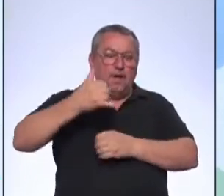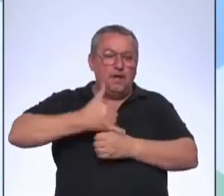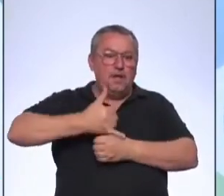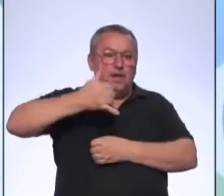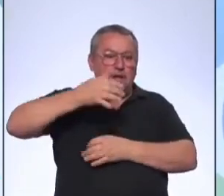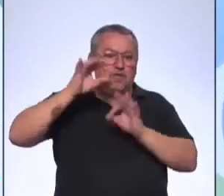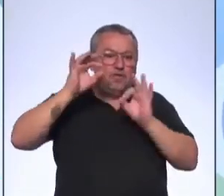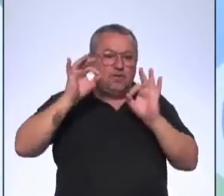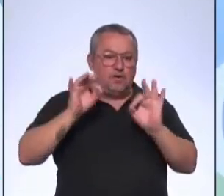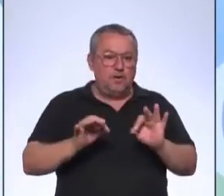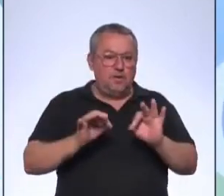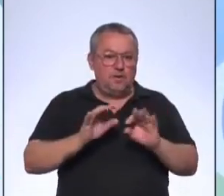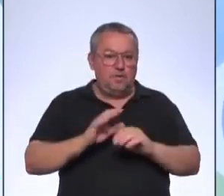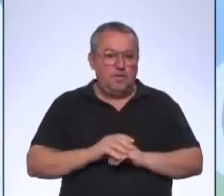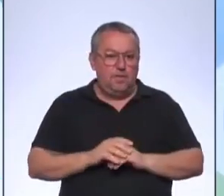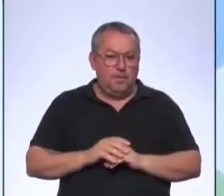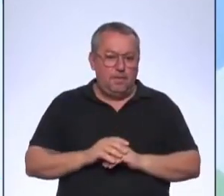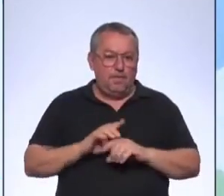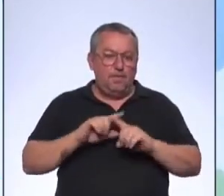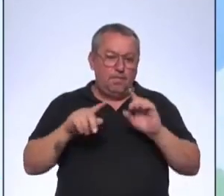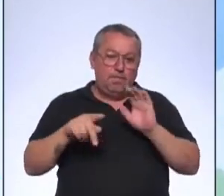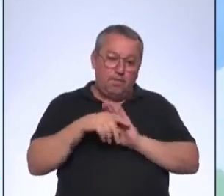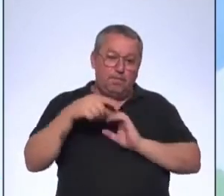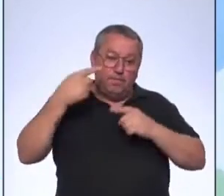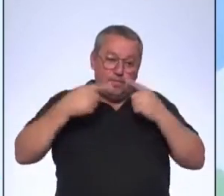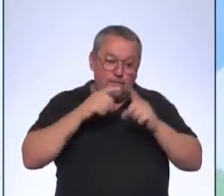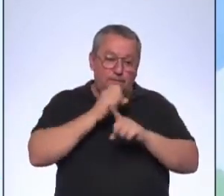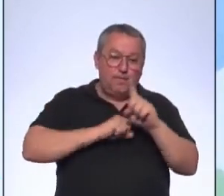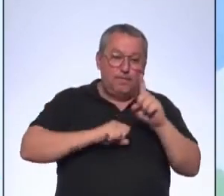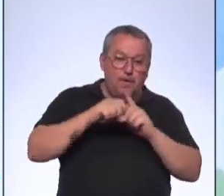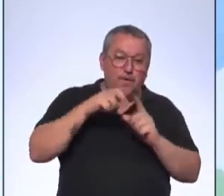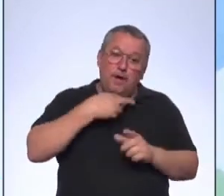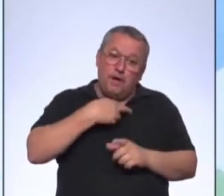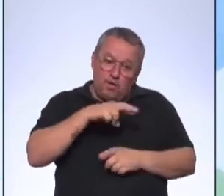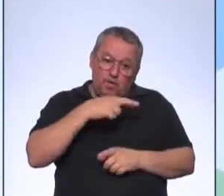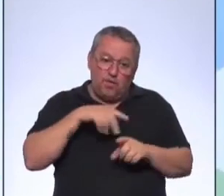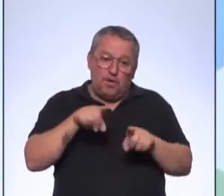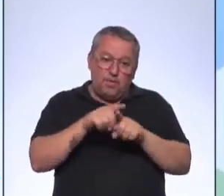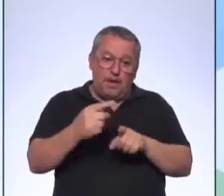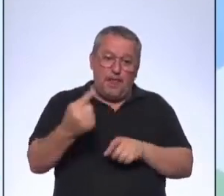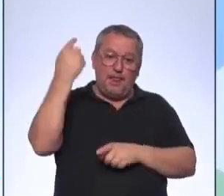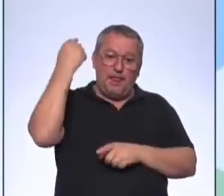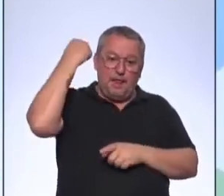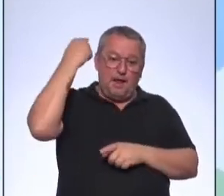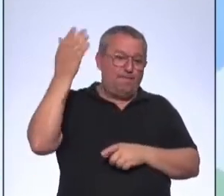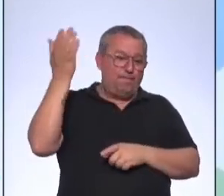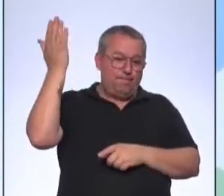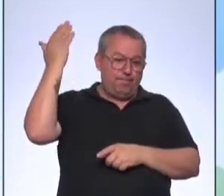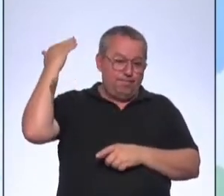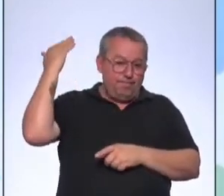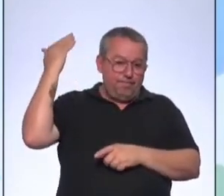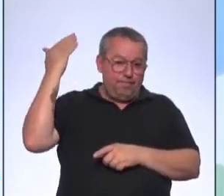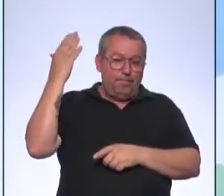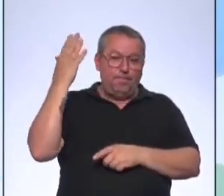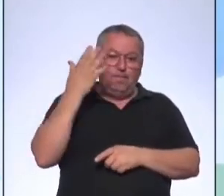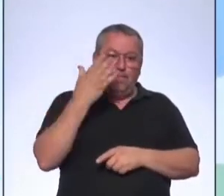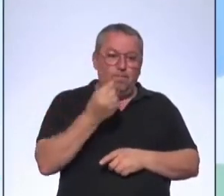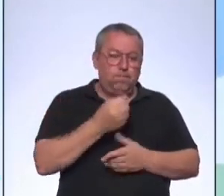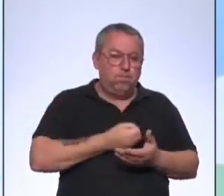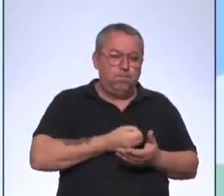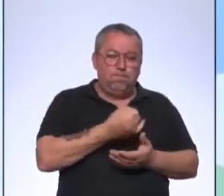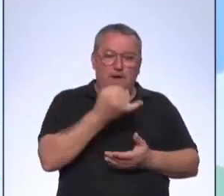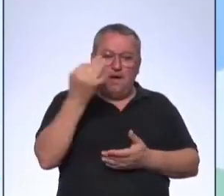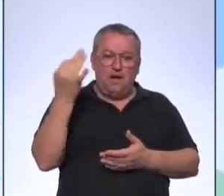político, social e religioso também na época. Muitas máscaras, no caso